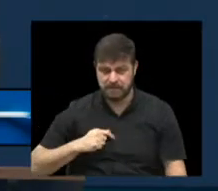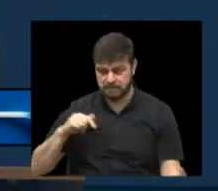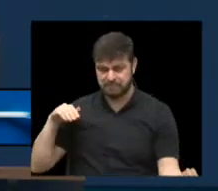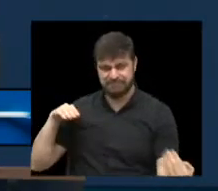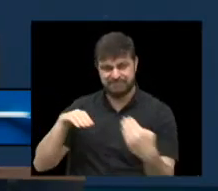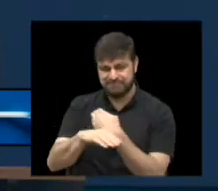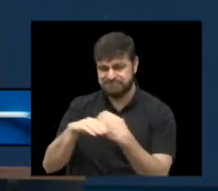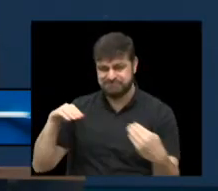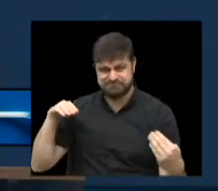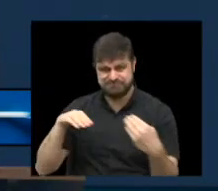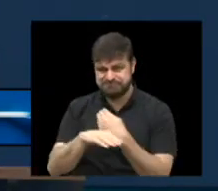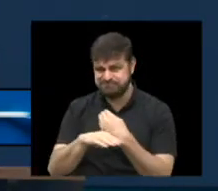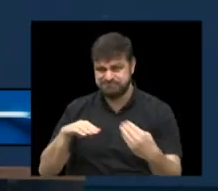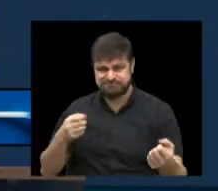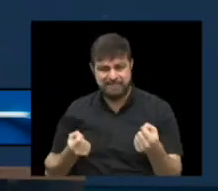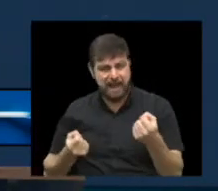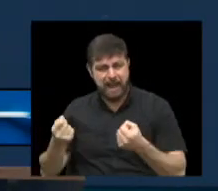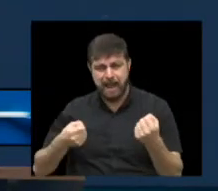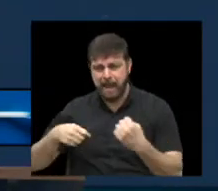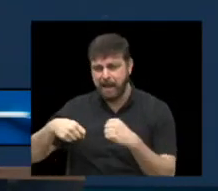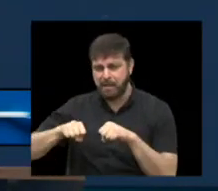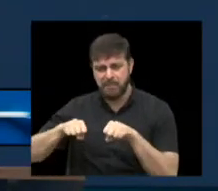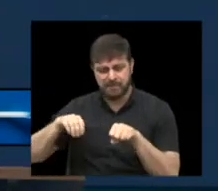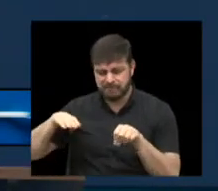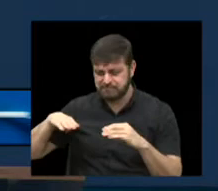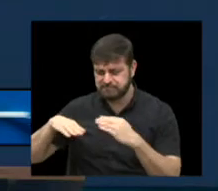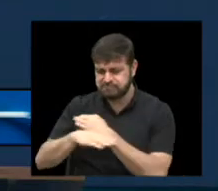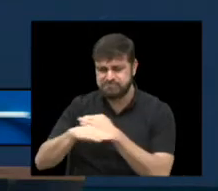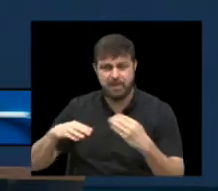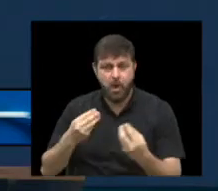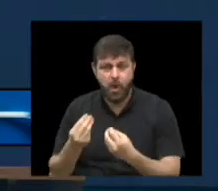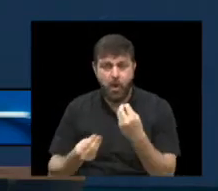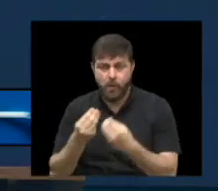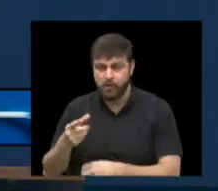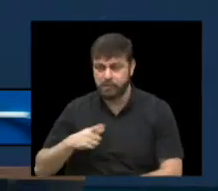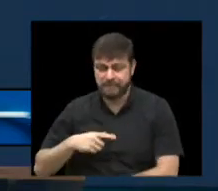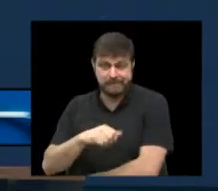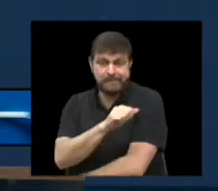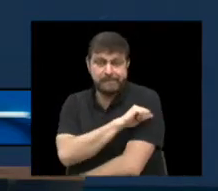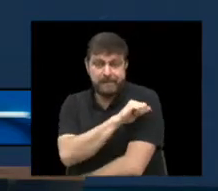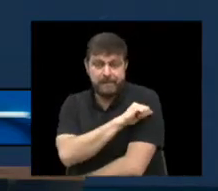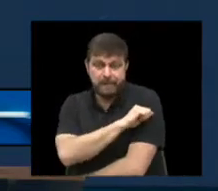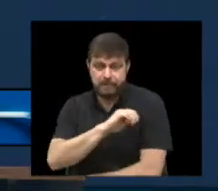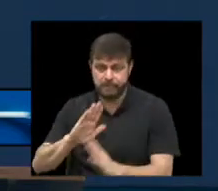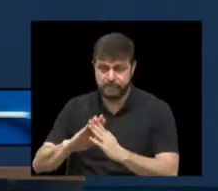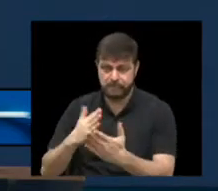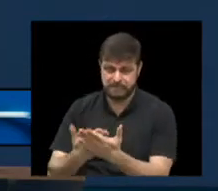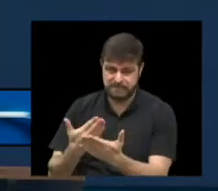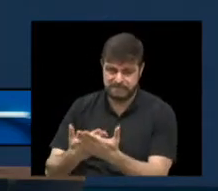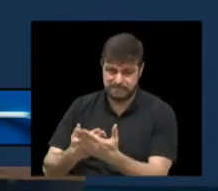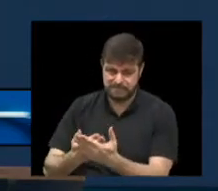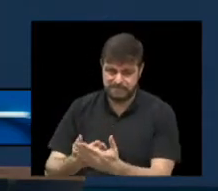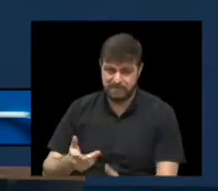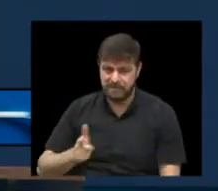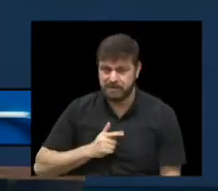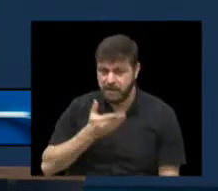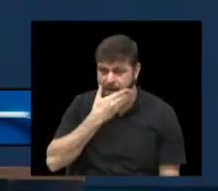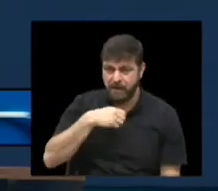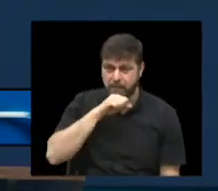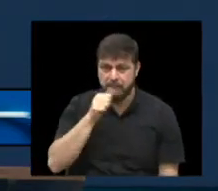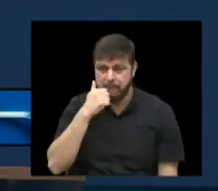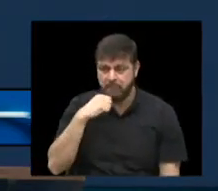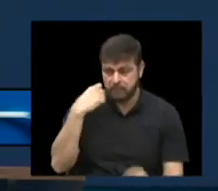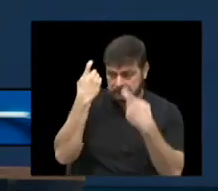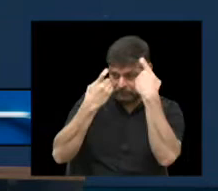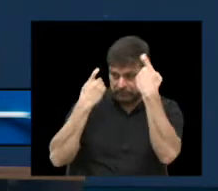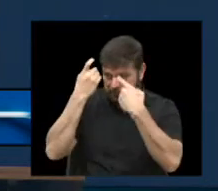local. Só que isso iria ocasionar uma série de transtornos para os pais dos